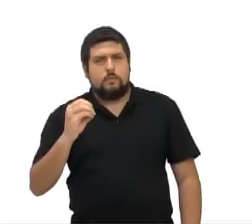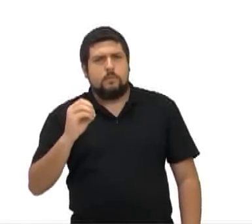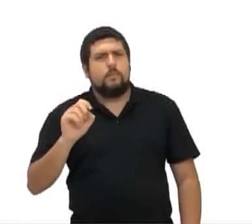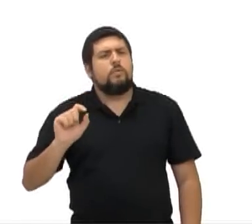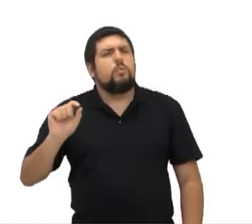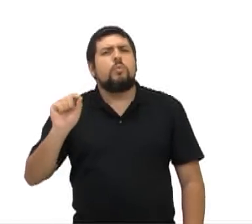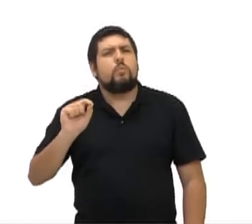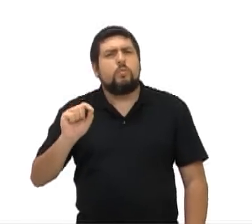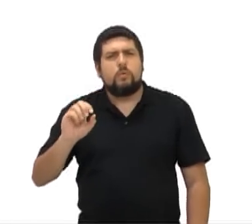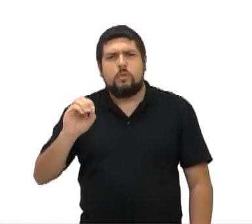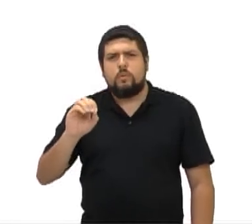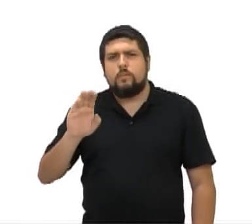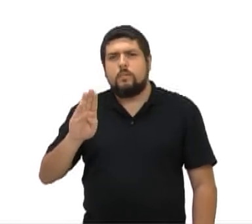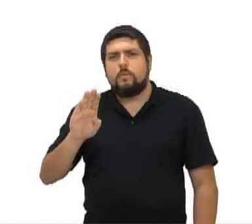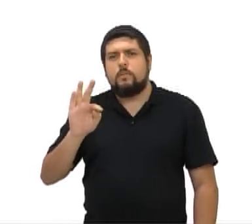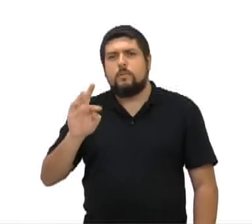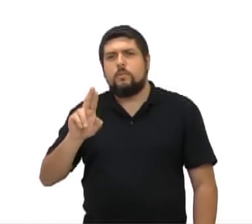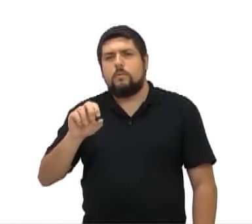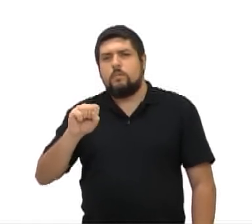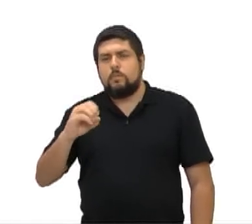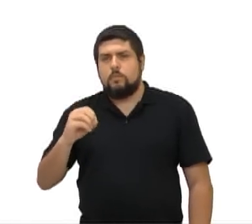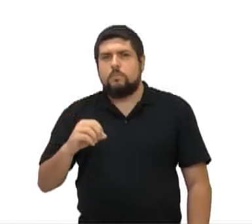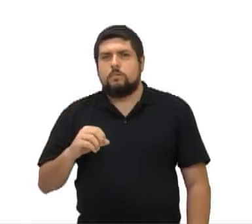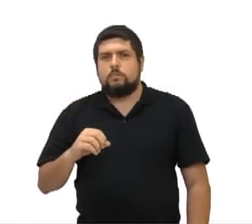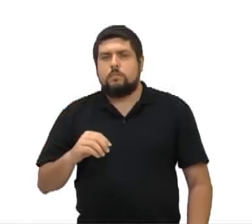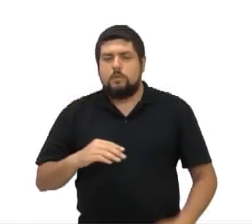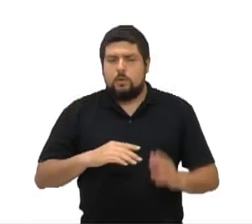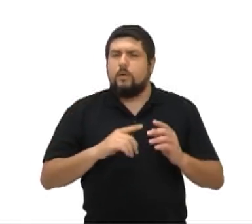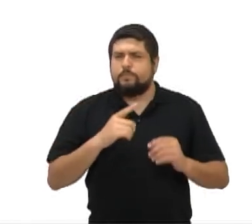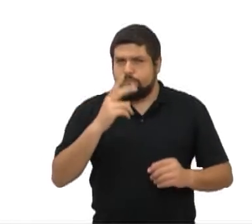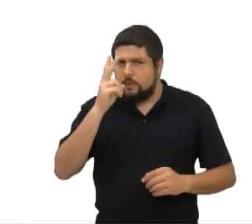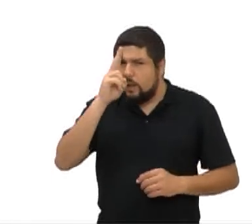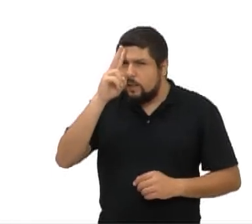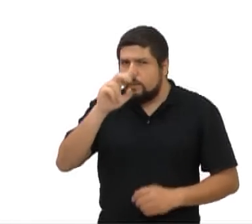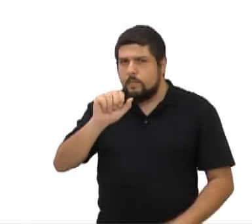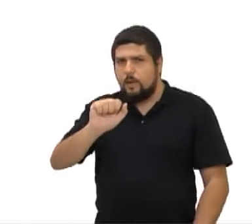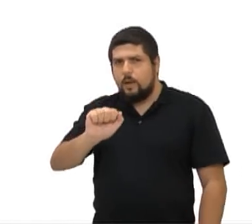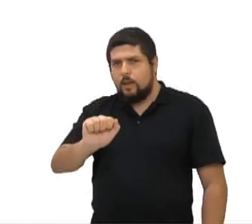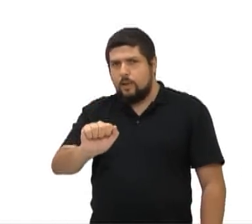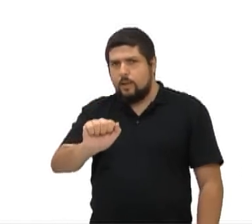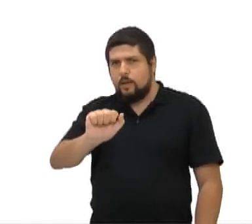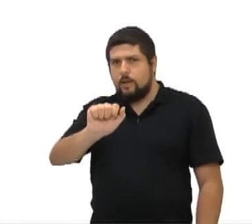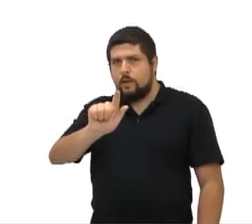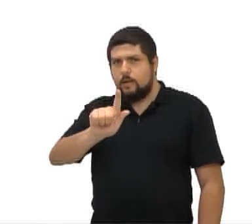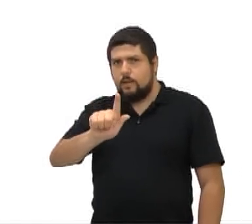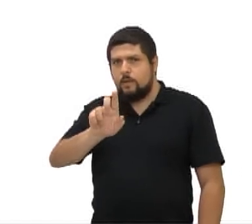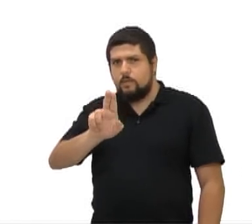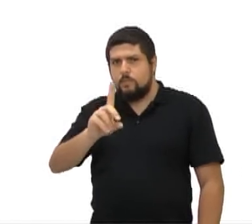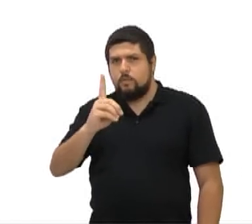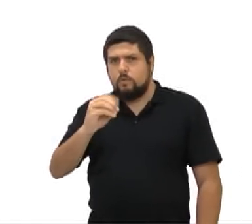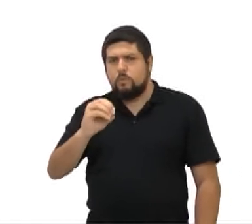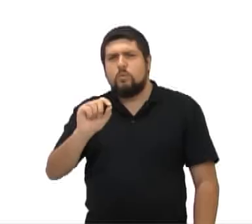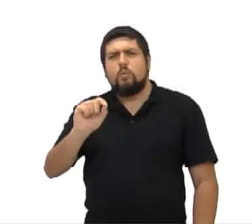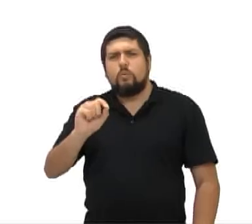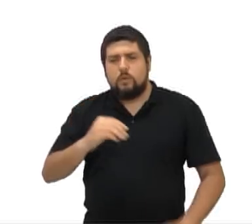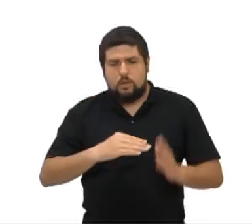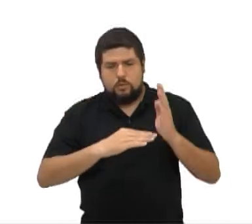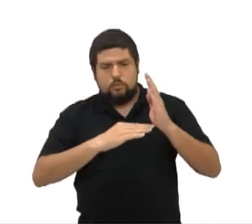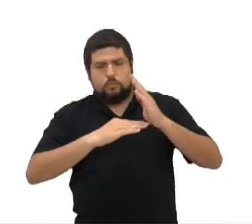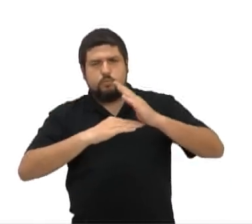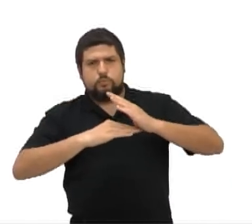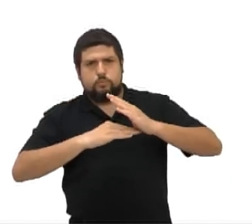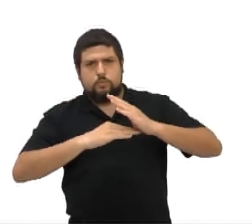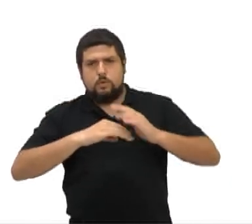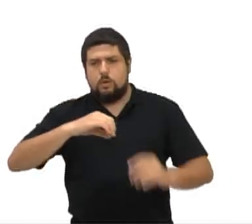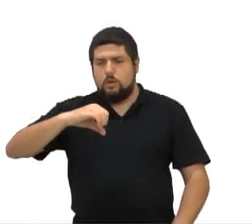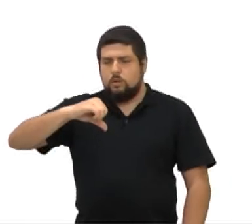obtusos? Nós falamos que o ângulo agudo é quando o ângulo é menor que 90 graus. O ângulo